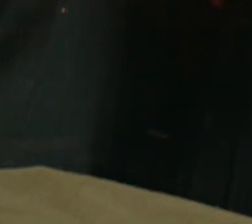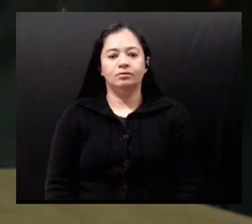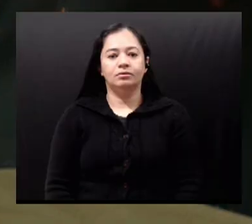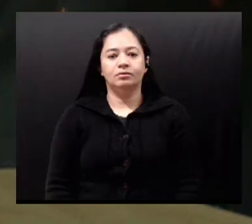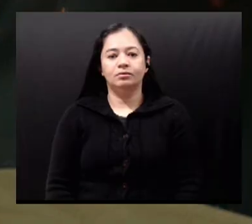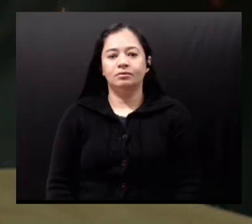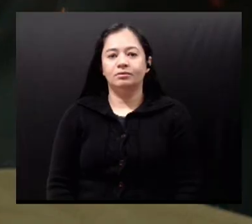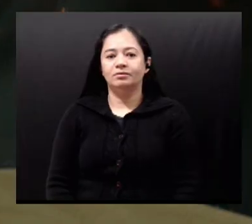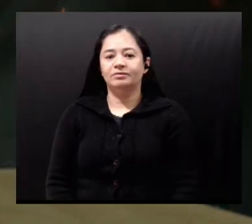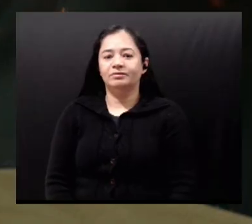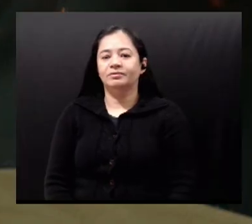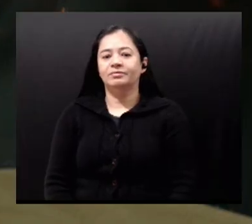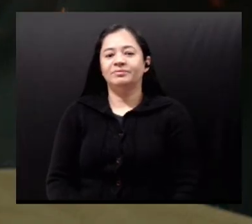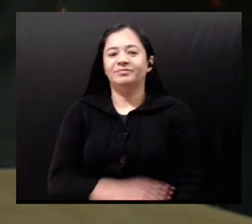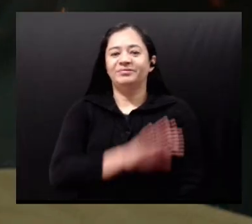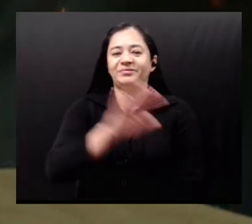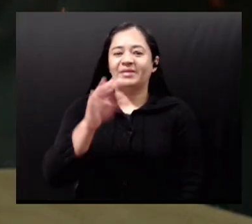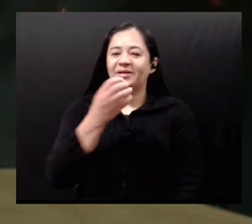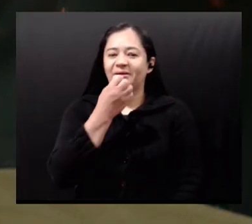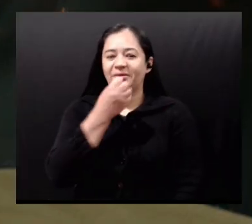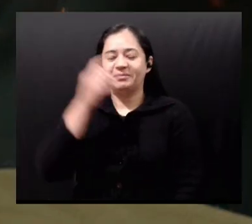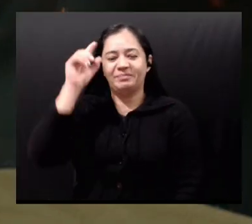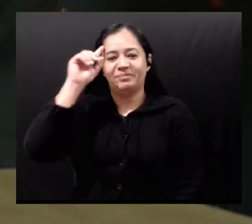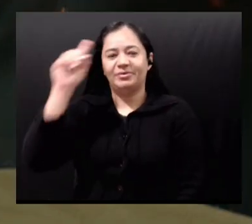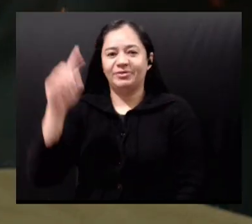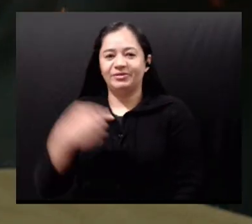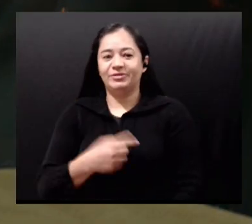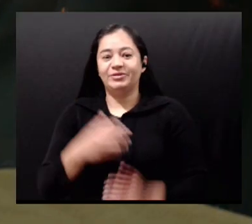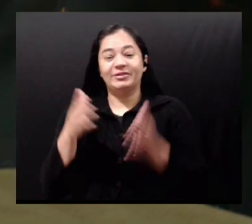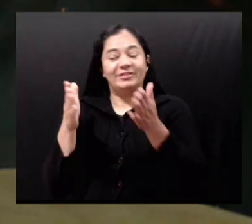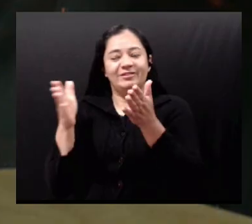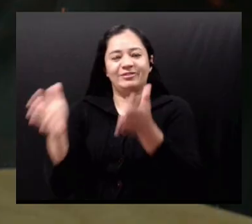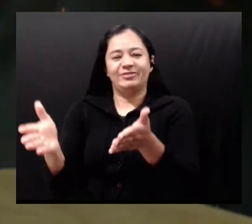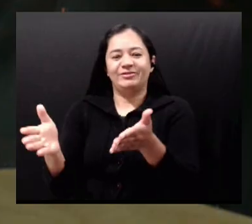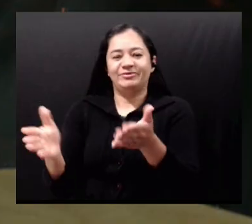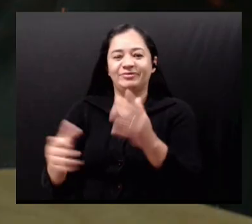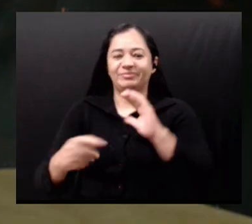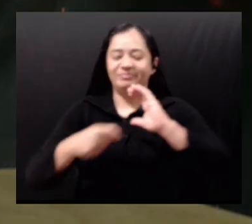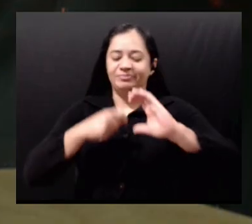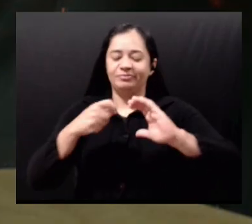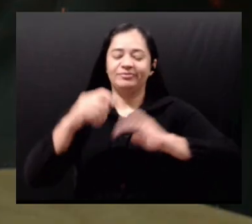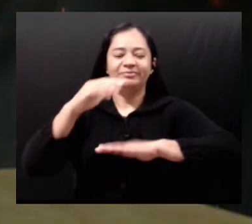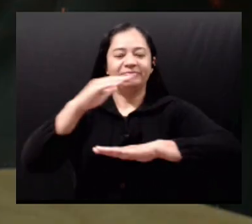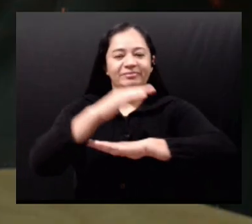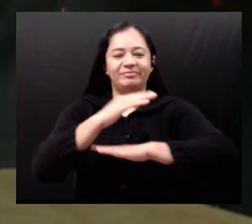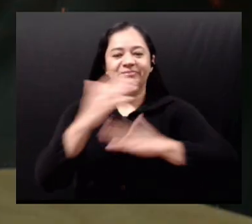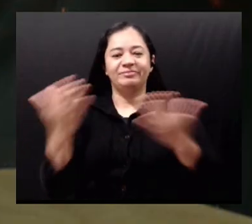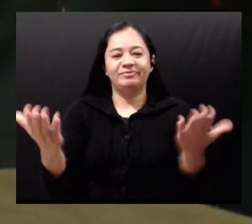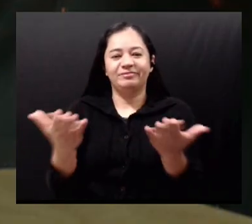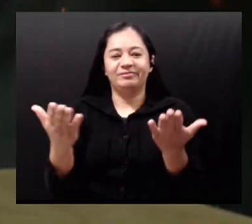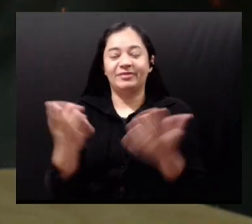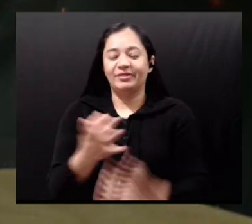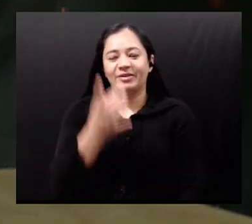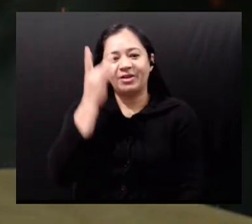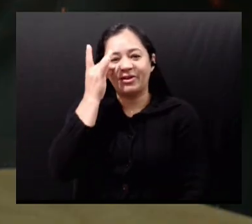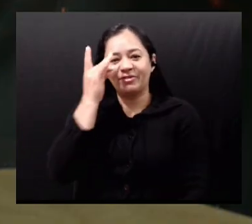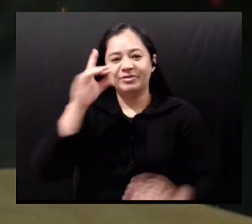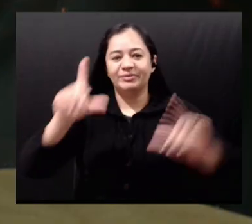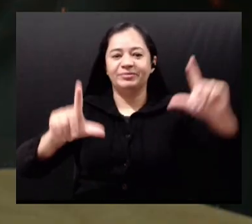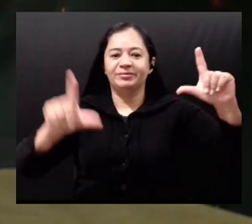Olá, bom dia! Estamos chegando, Estúdio Câmara no ar, ao vivo aqui pela TV Câmara